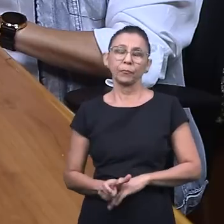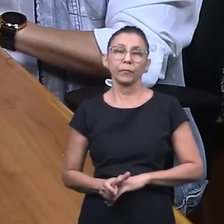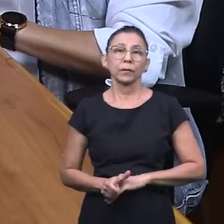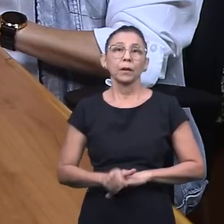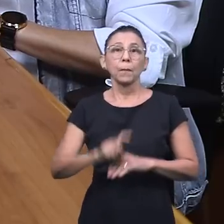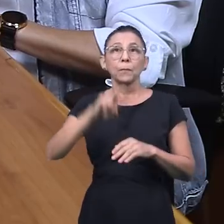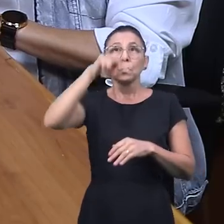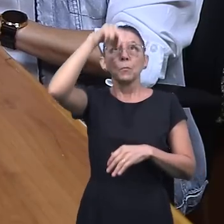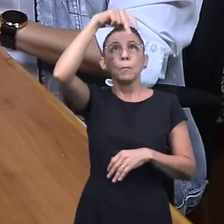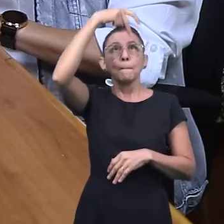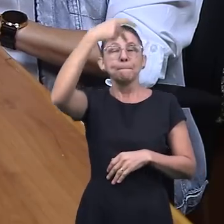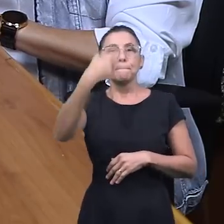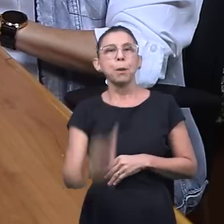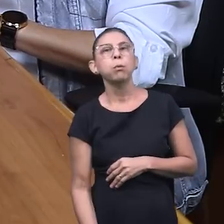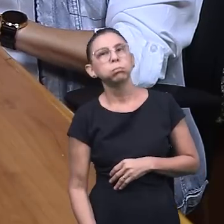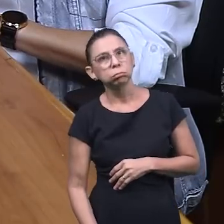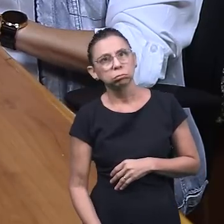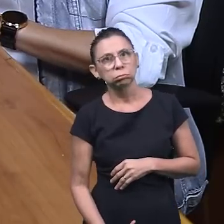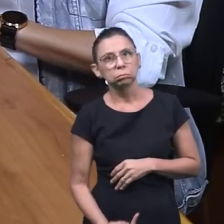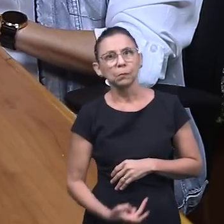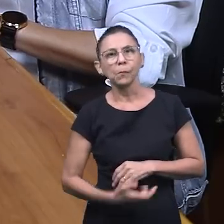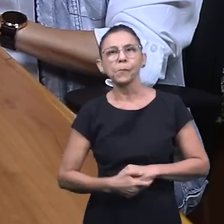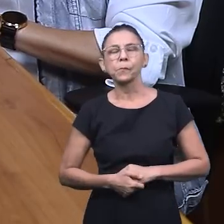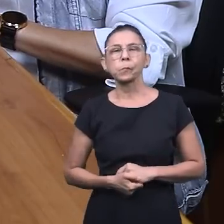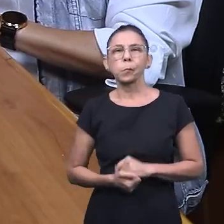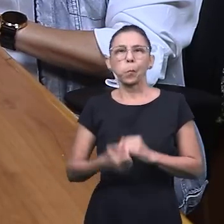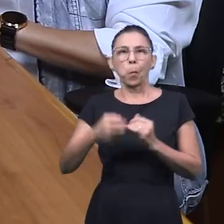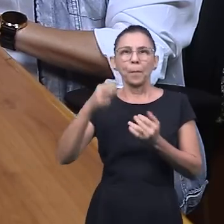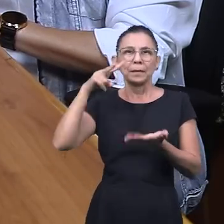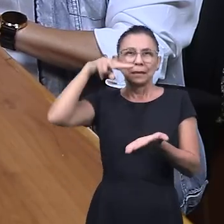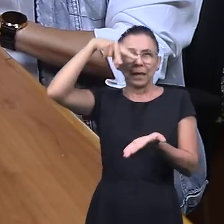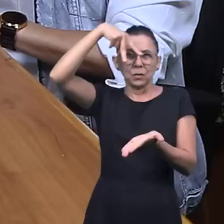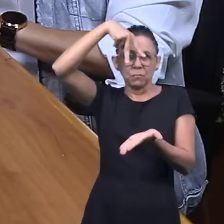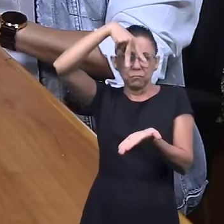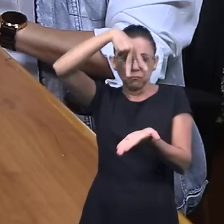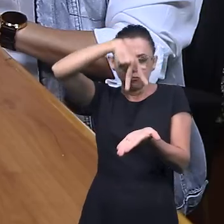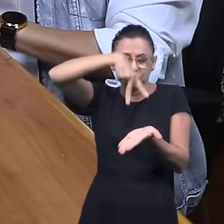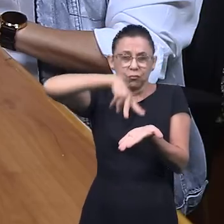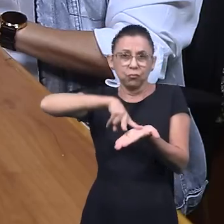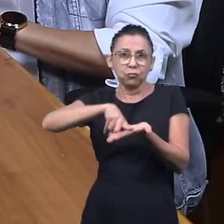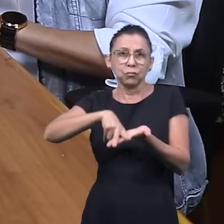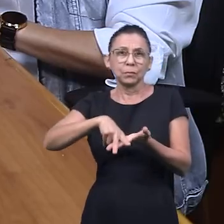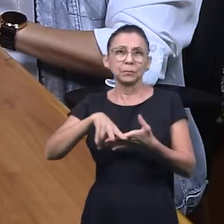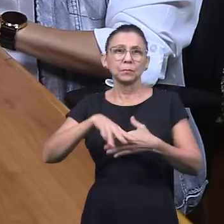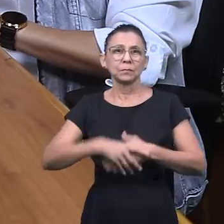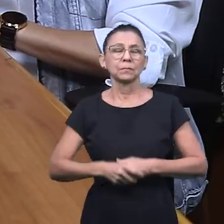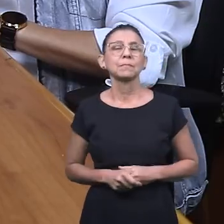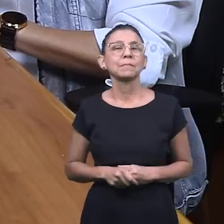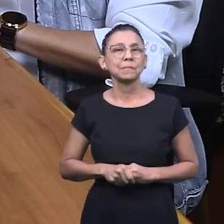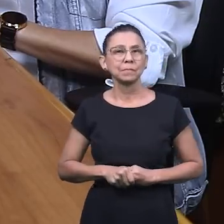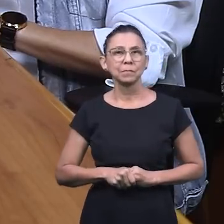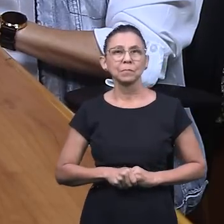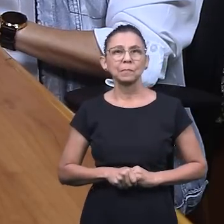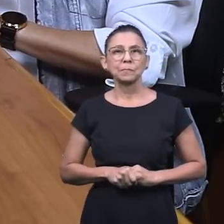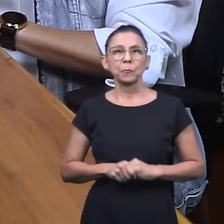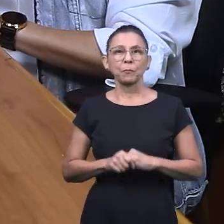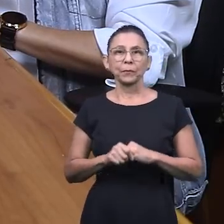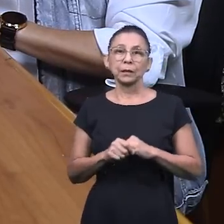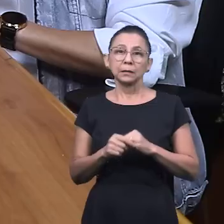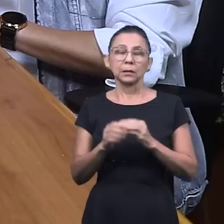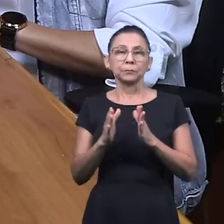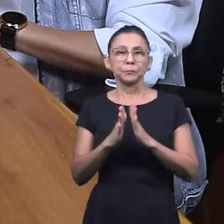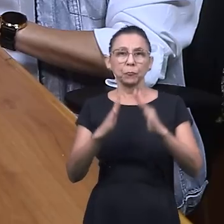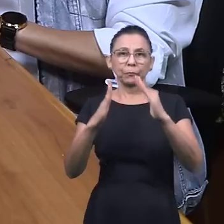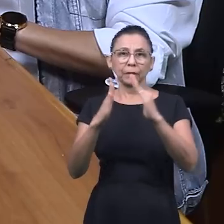altura dessa, né? E graças a Deus ela caiu reto, assim, pro chão. Porque o muro é de chapisco de um lado e de outro.